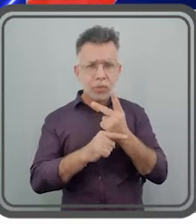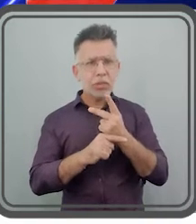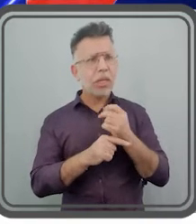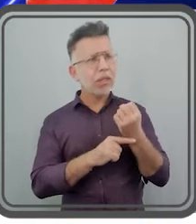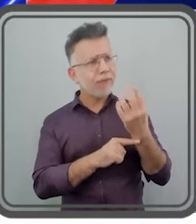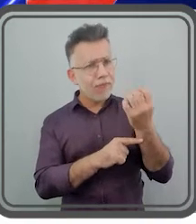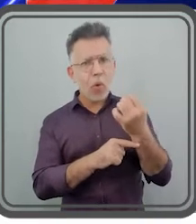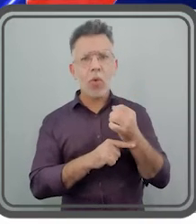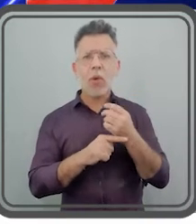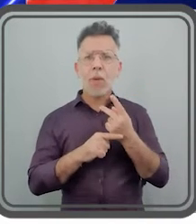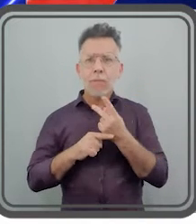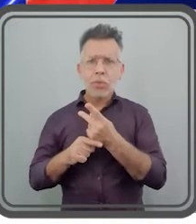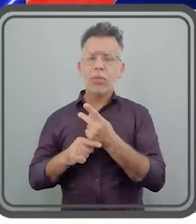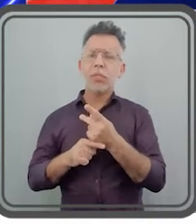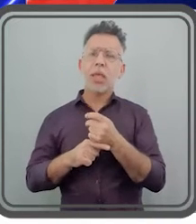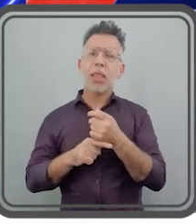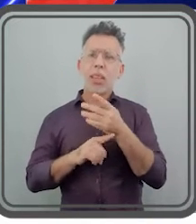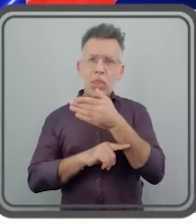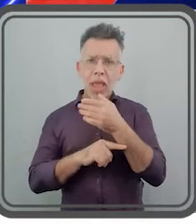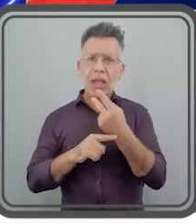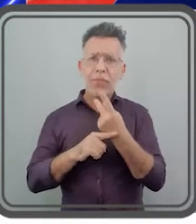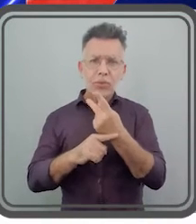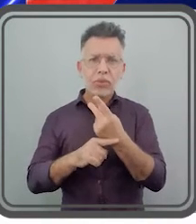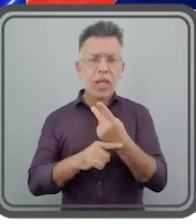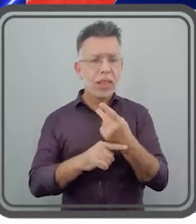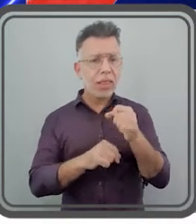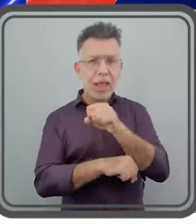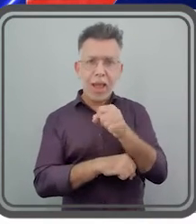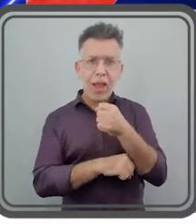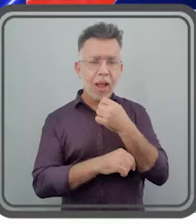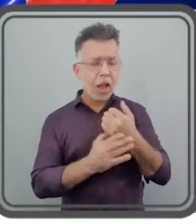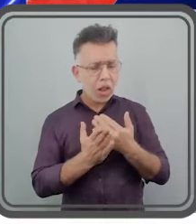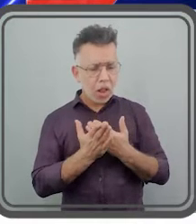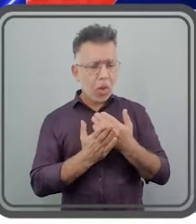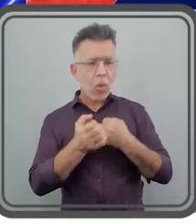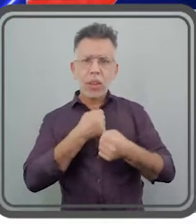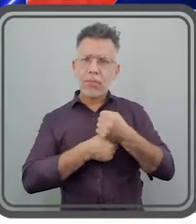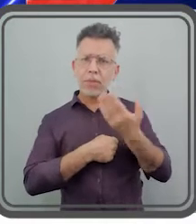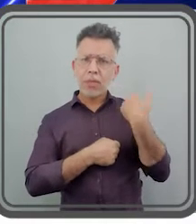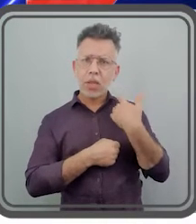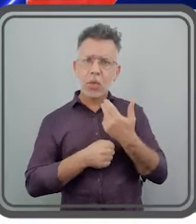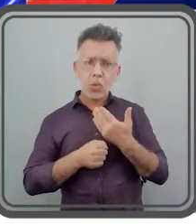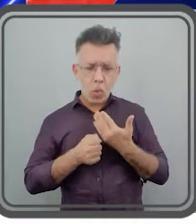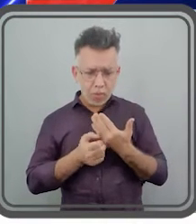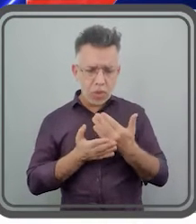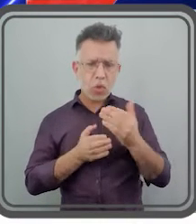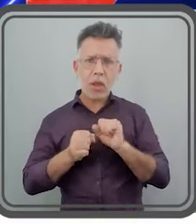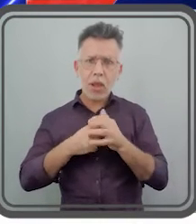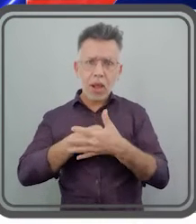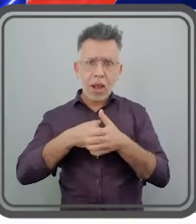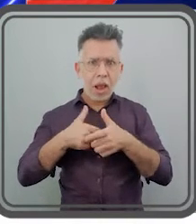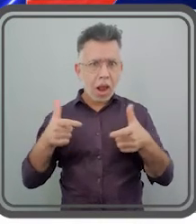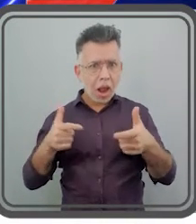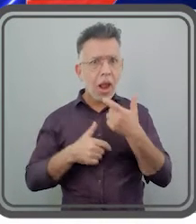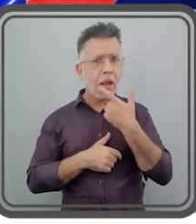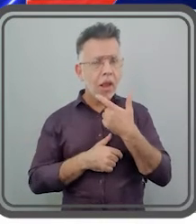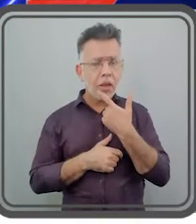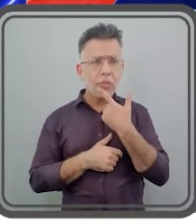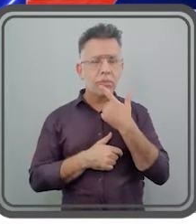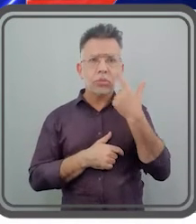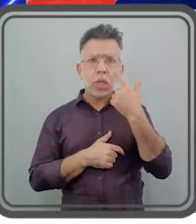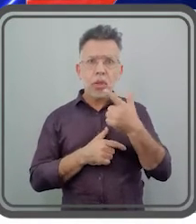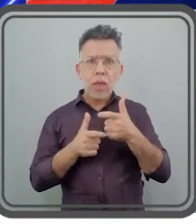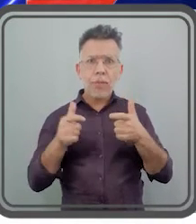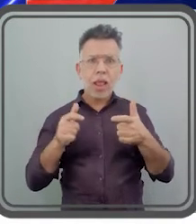busca de voos buscas 10 e buscas de carro logo no ano passado quando começou a sua anemia a gente viu um percentual do crescimento da Redecard